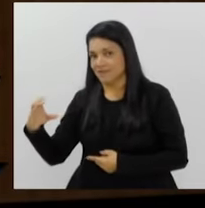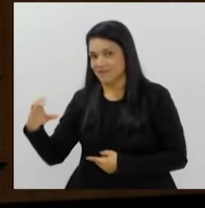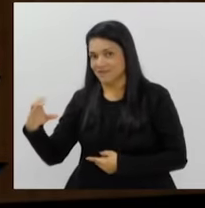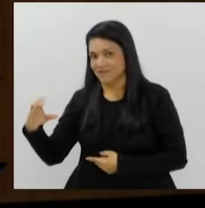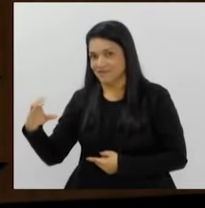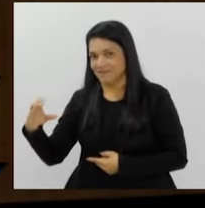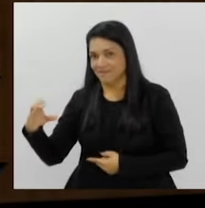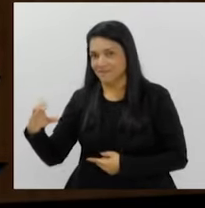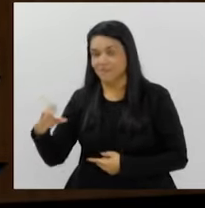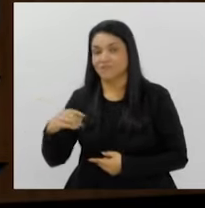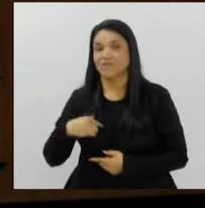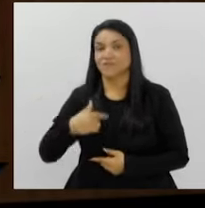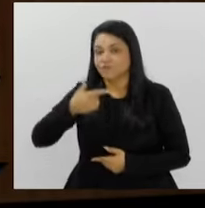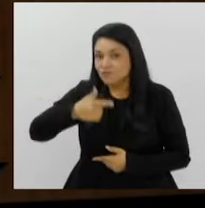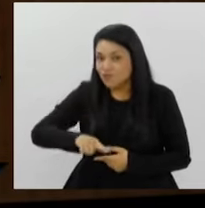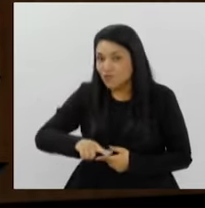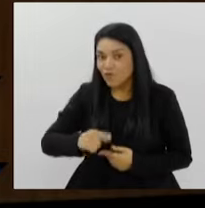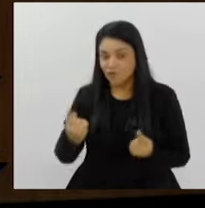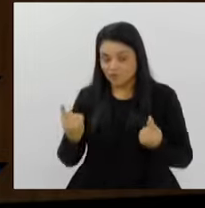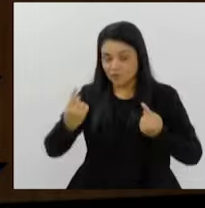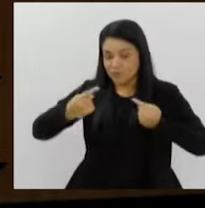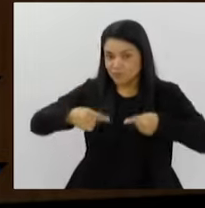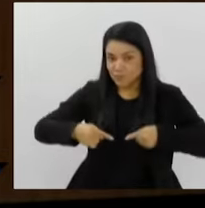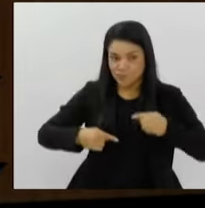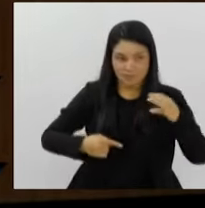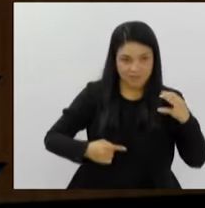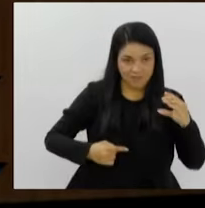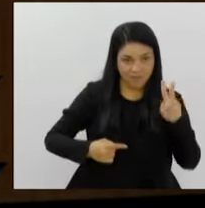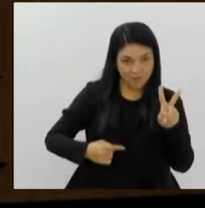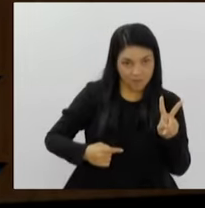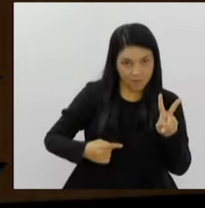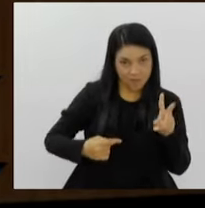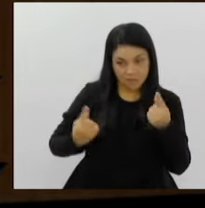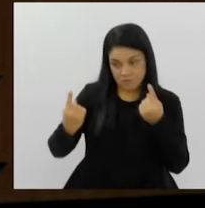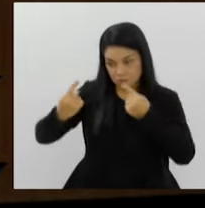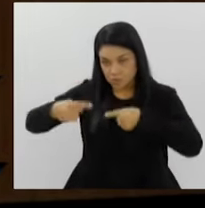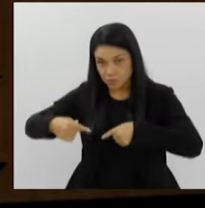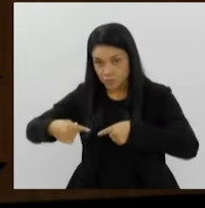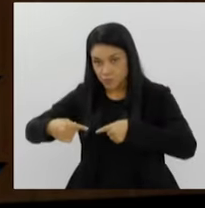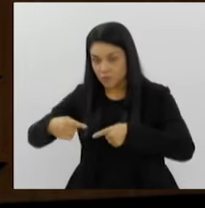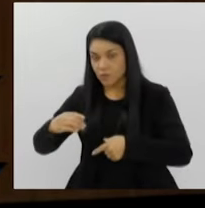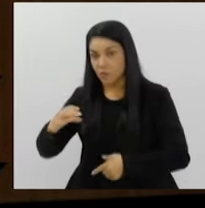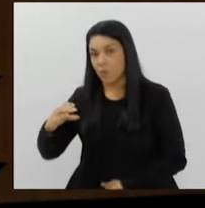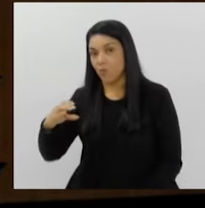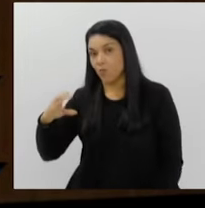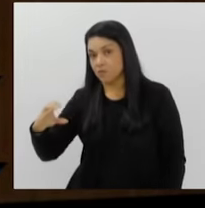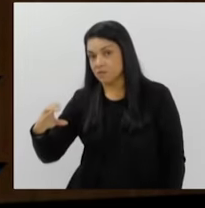novo. Disputa o território nacional.